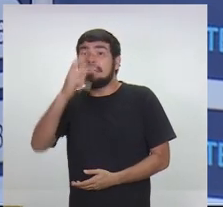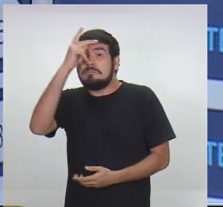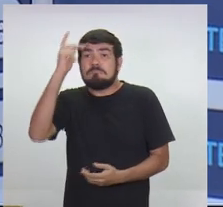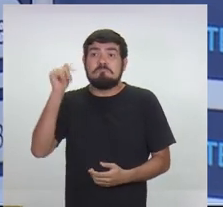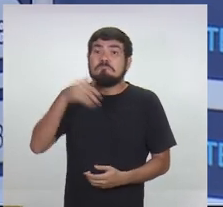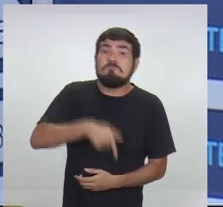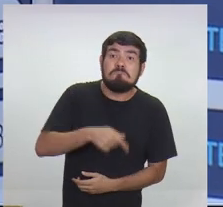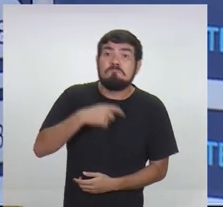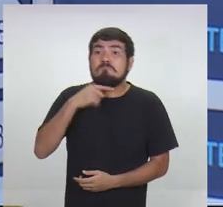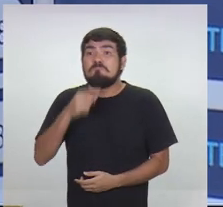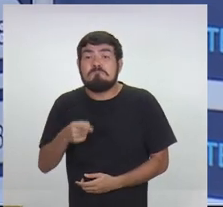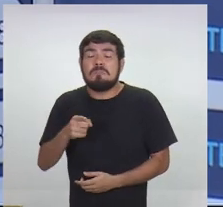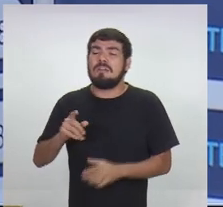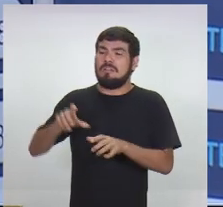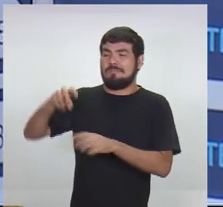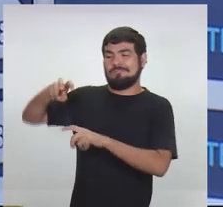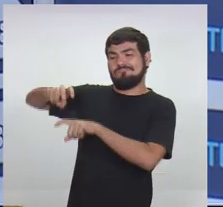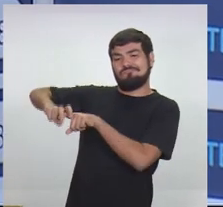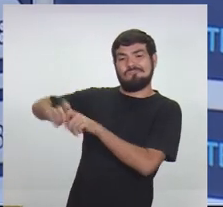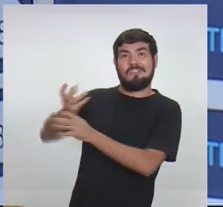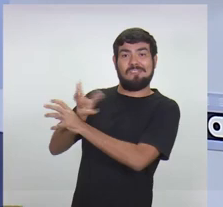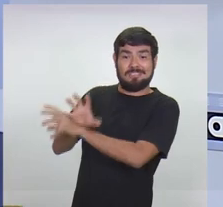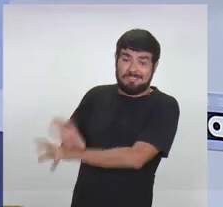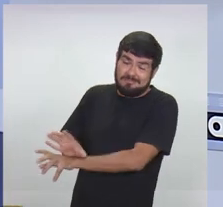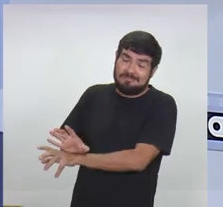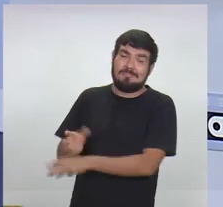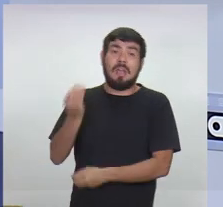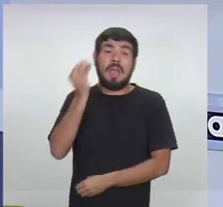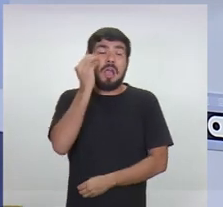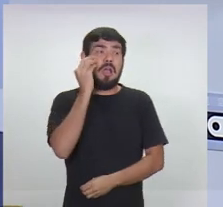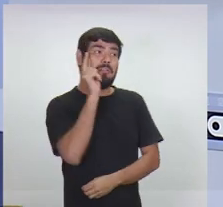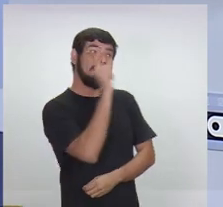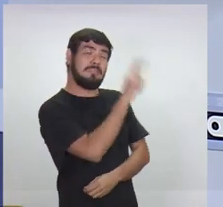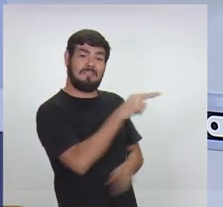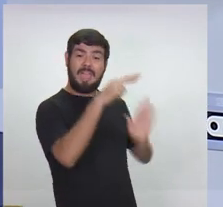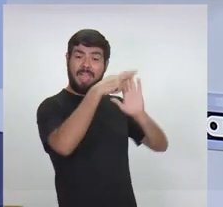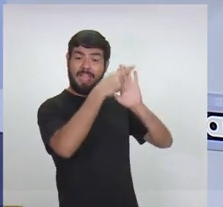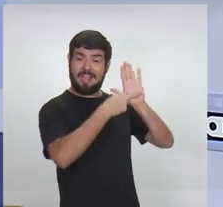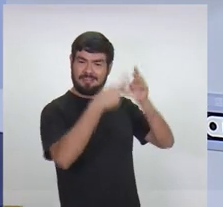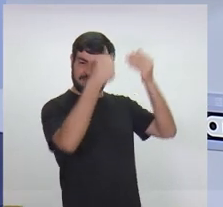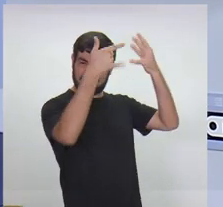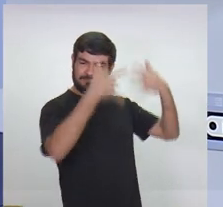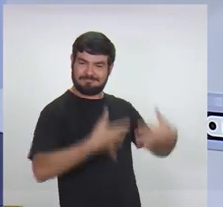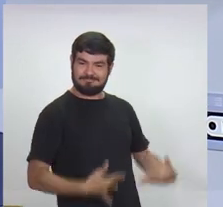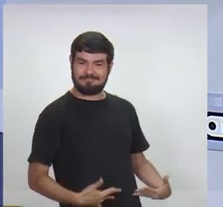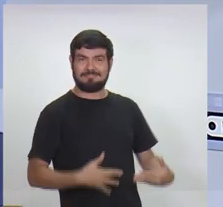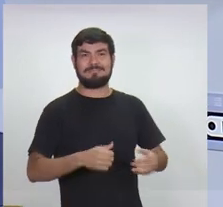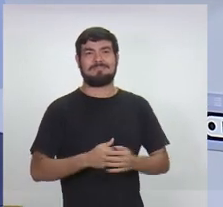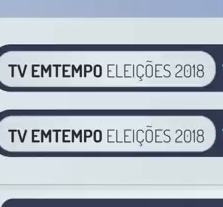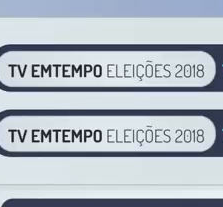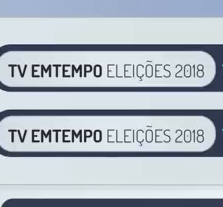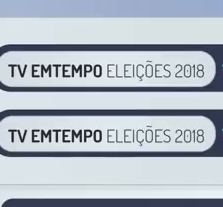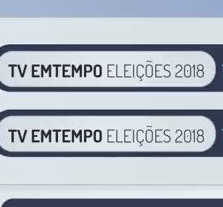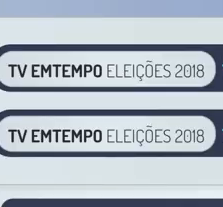vazio durante todo o debate veja agora como serão as regras para todos os blocos do debate